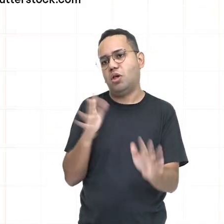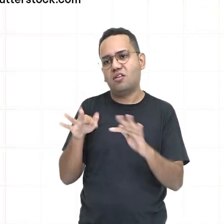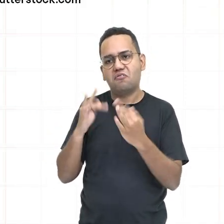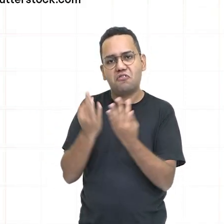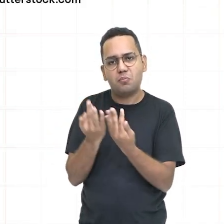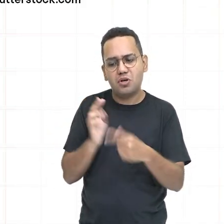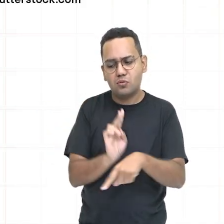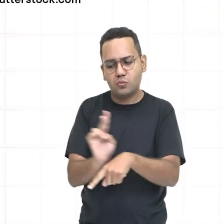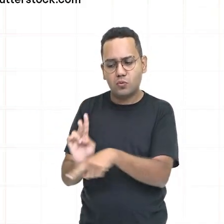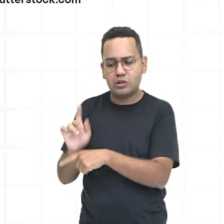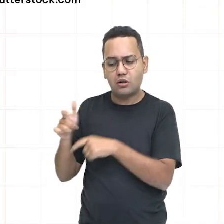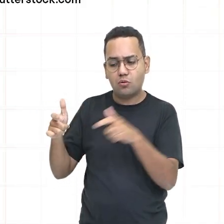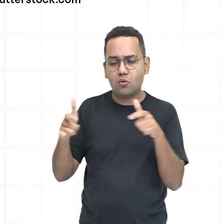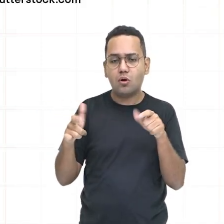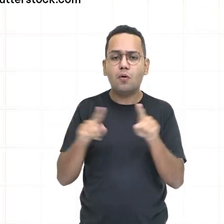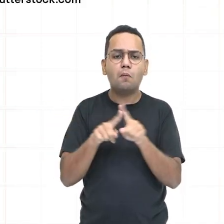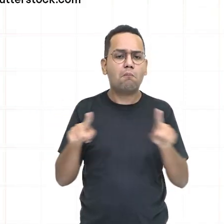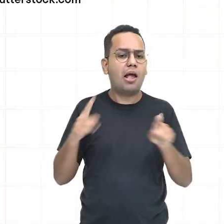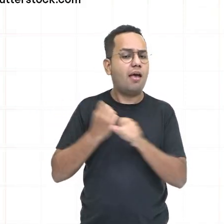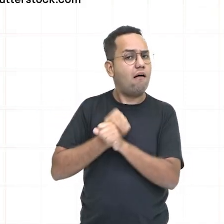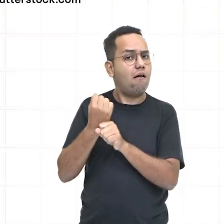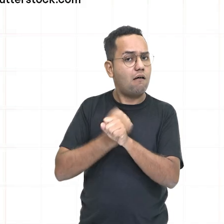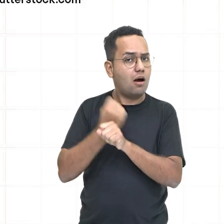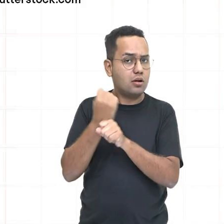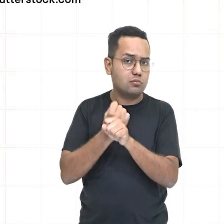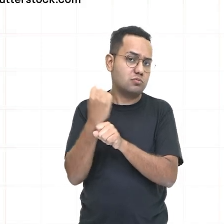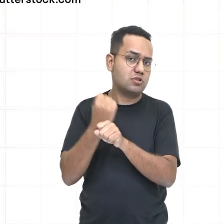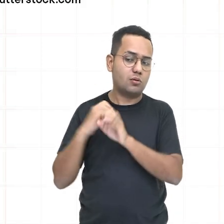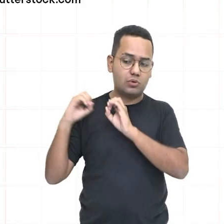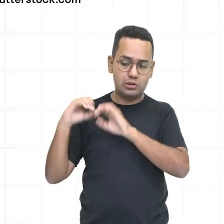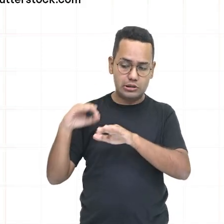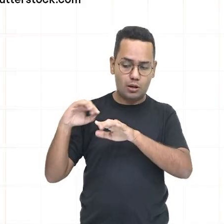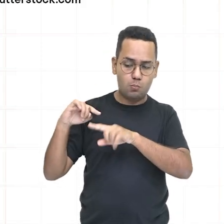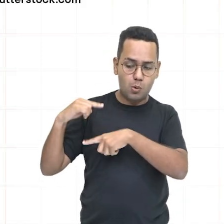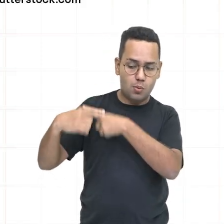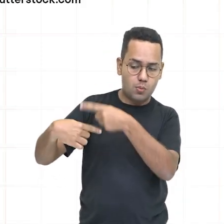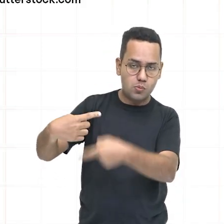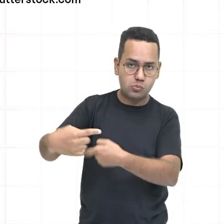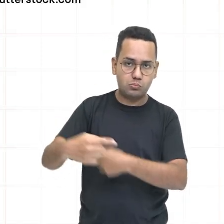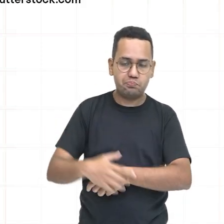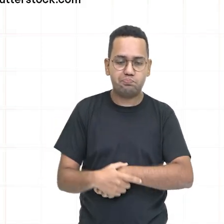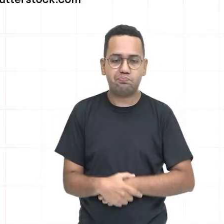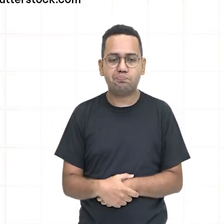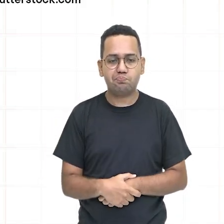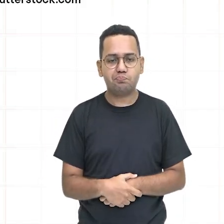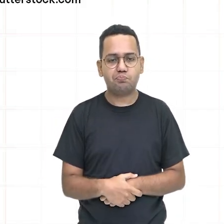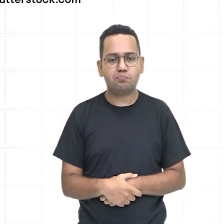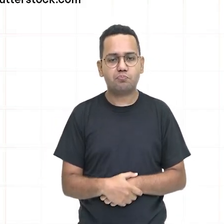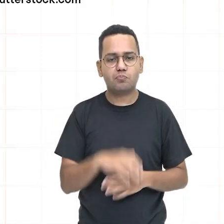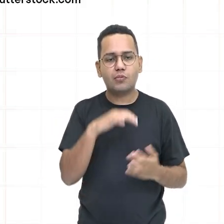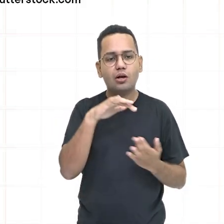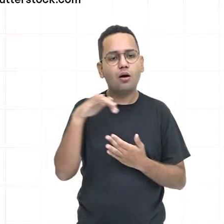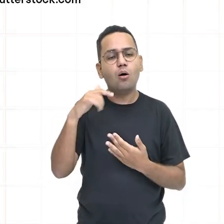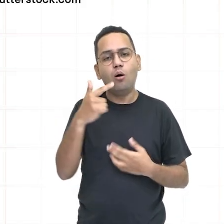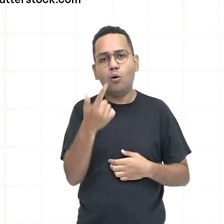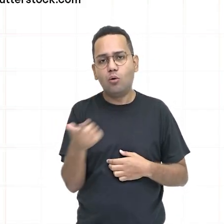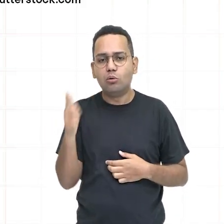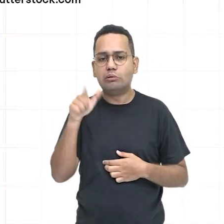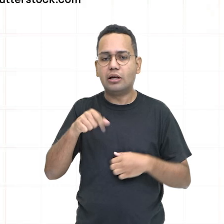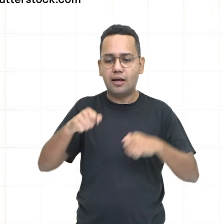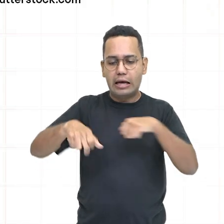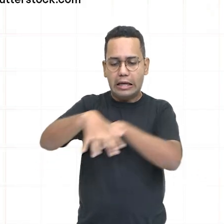né, sendo passadas de pai para filho. Então, nessas ilhas de maior extensão que nós falamos, a